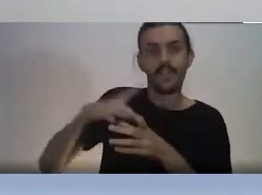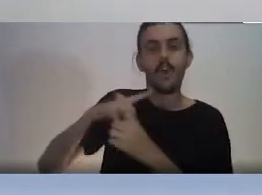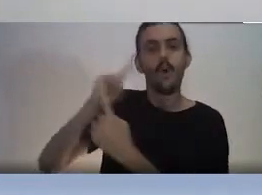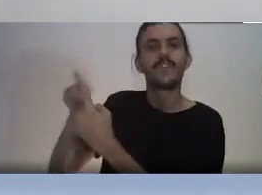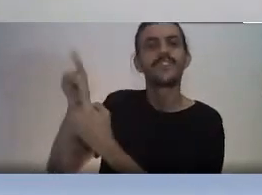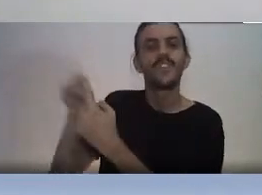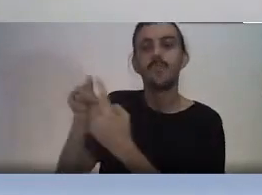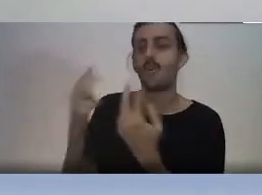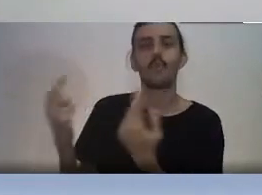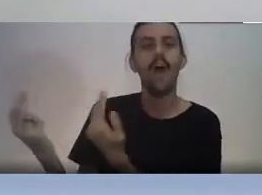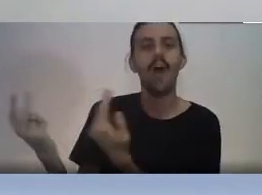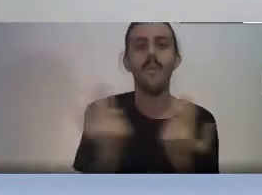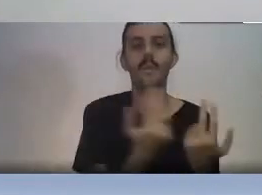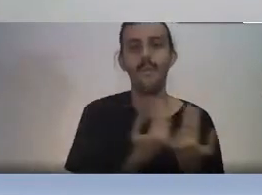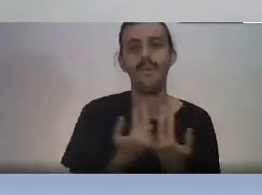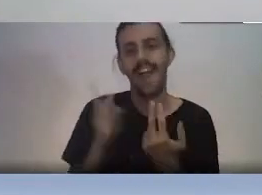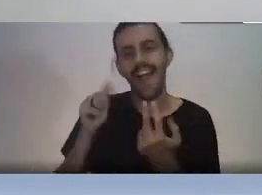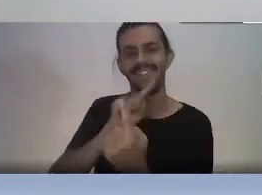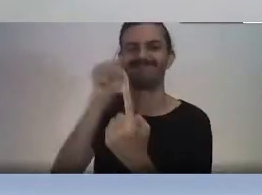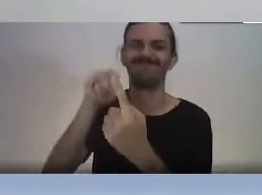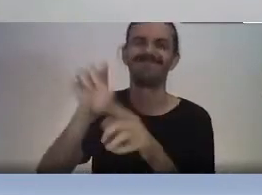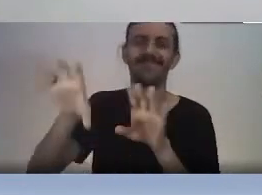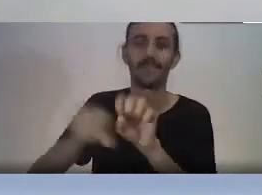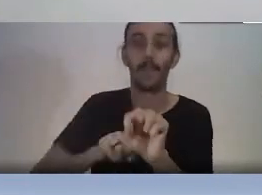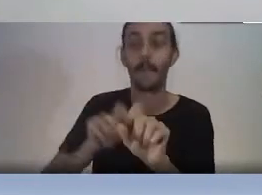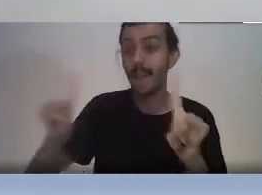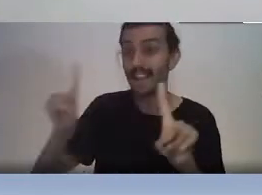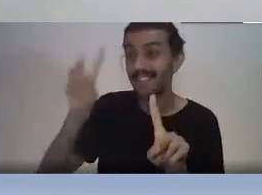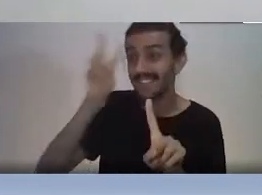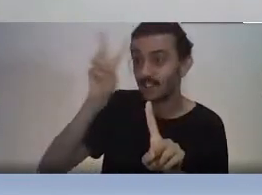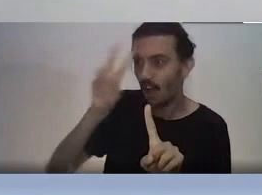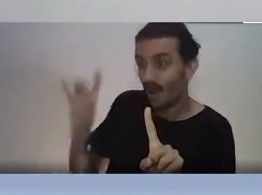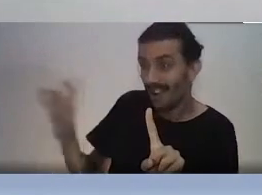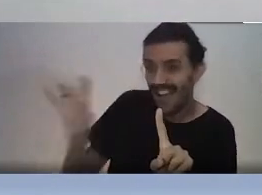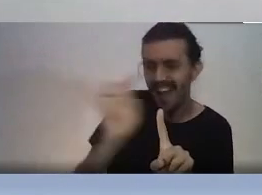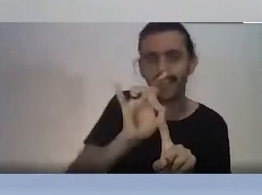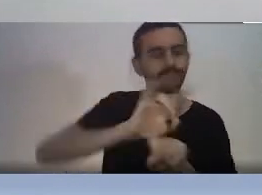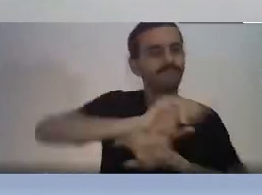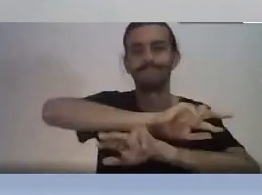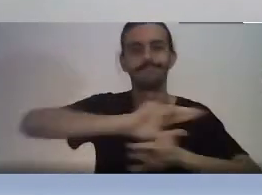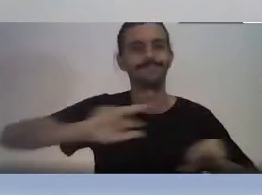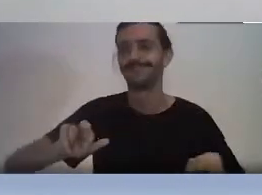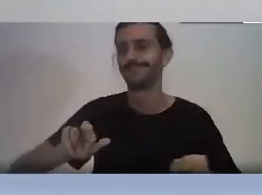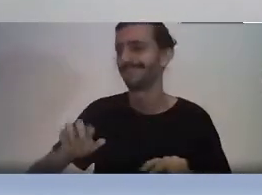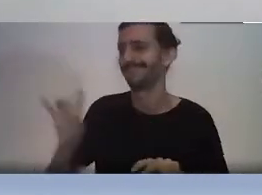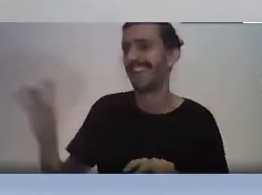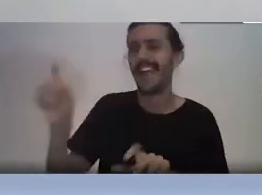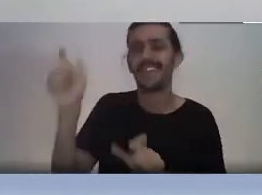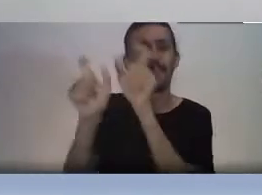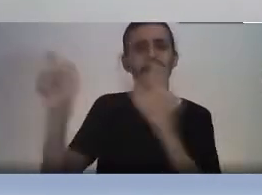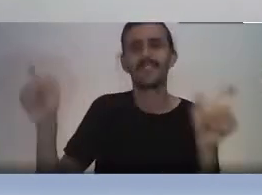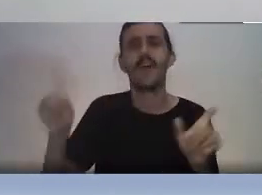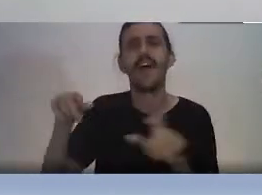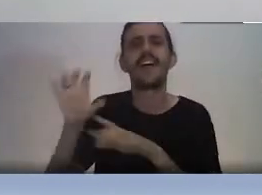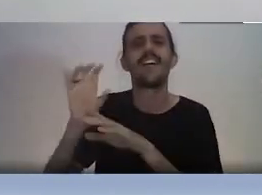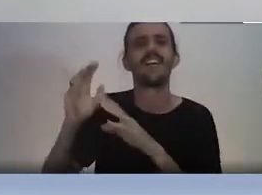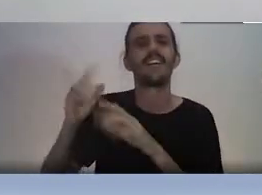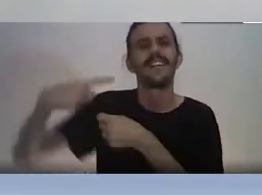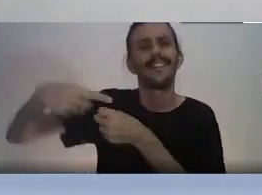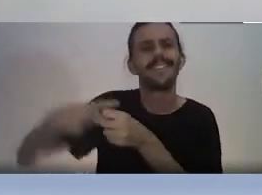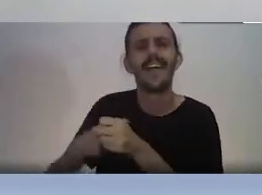diversas. Viemos de outras cidades, de estados e até mesmo países, carregando conosco a vontade de se formar em